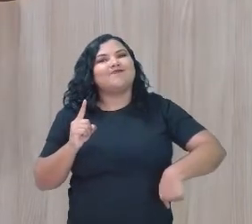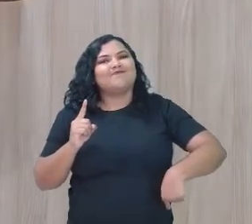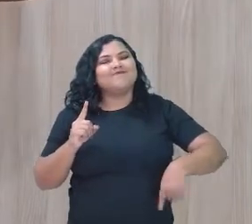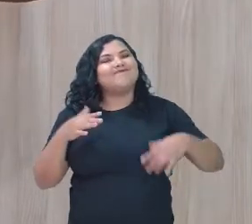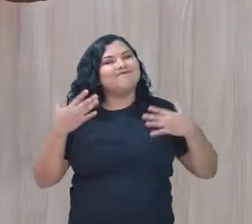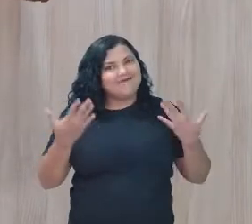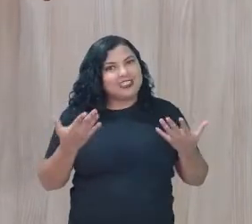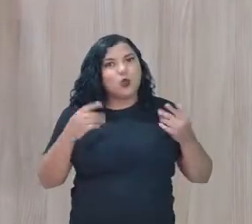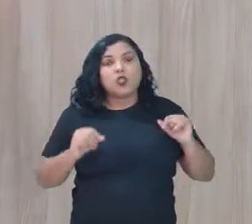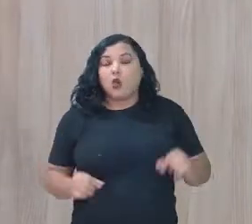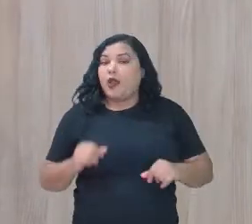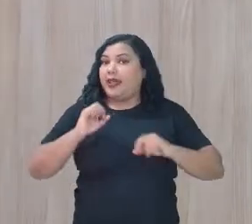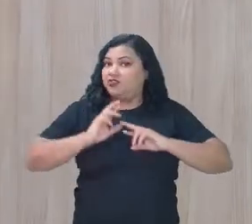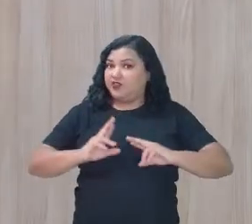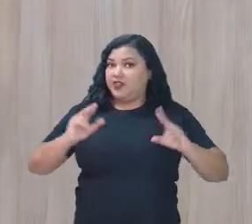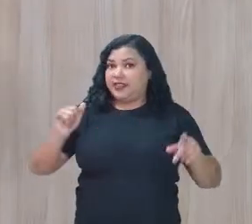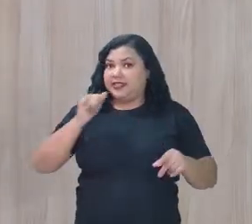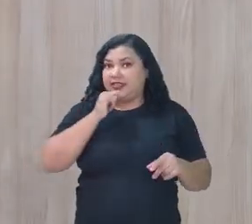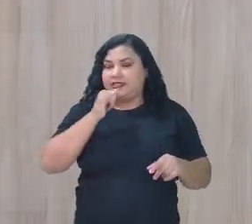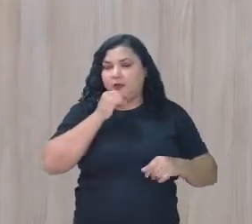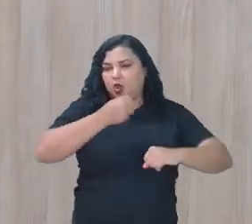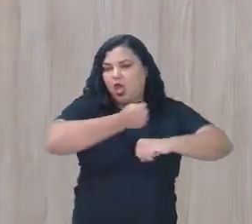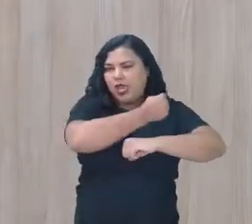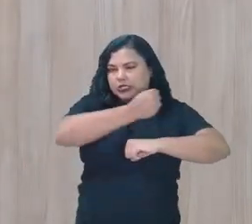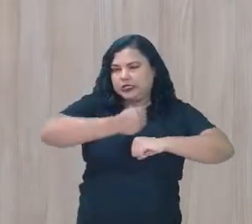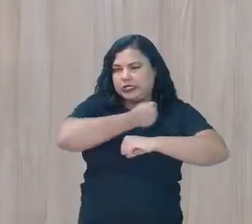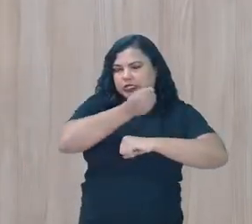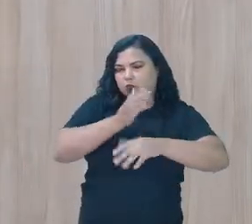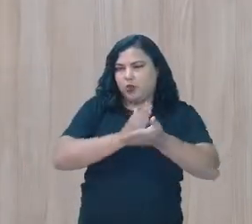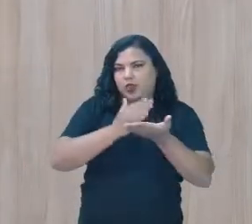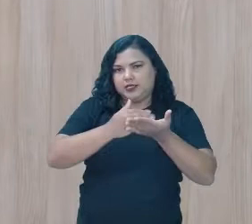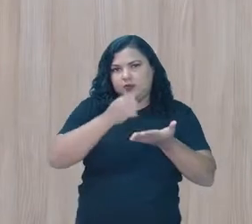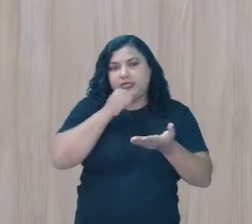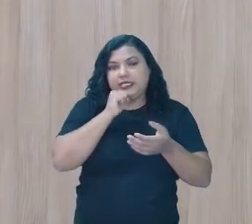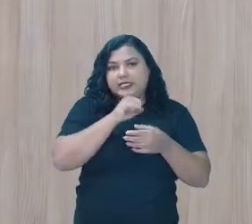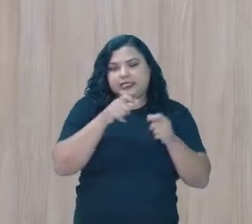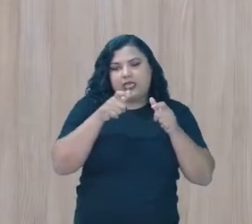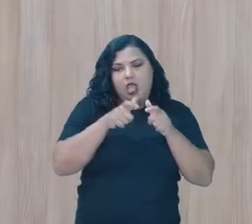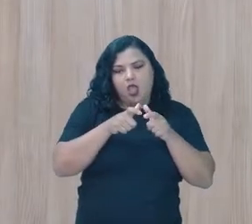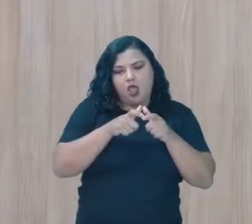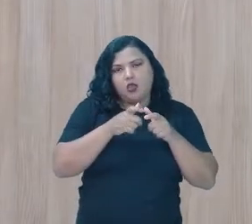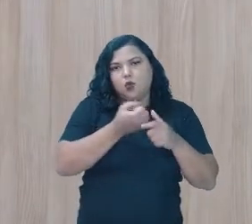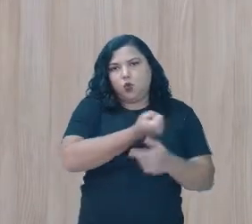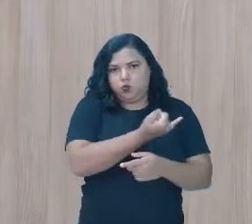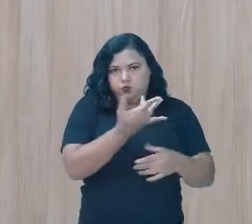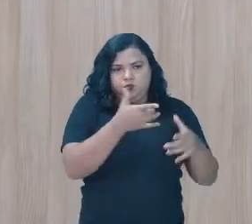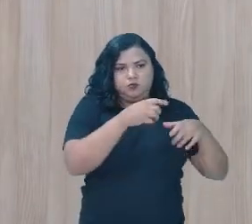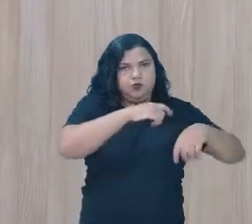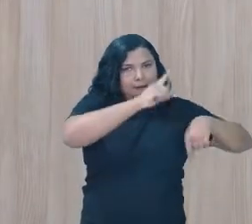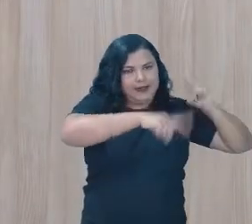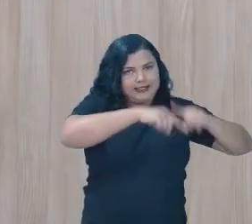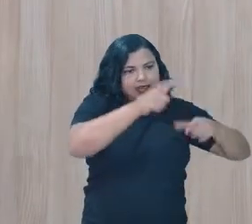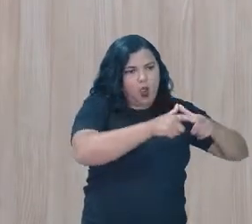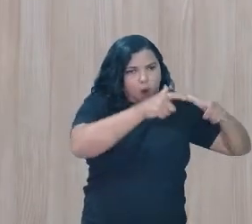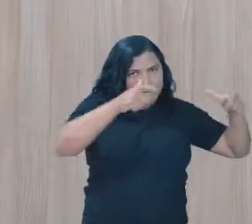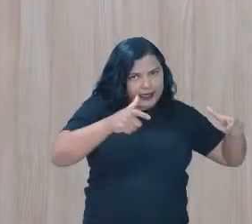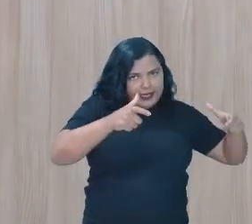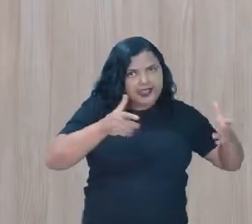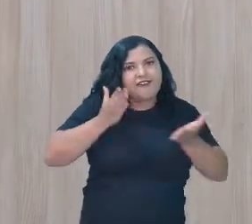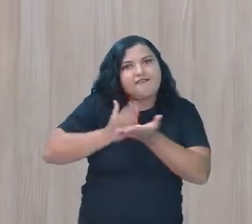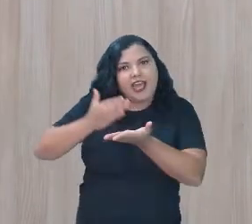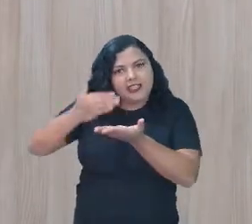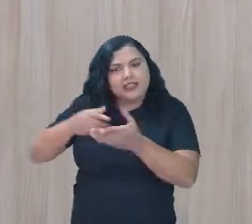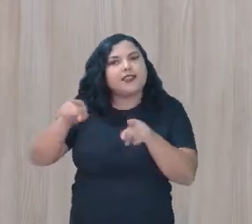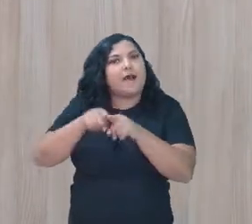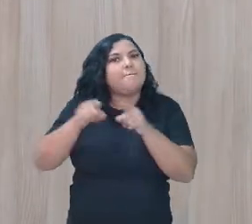diminuiu, tá? Então, diferente lá da receita do bolo, em que a gente aumentava a quantidade de porções e aumentava a quantidade